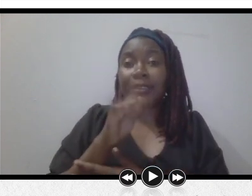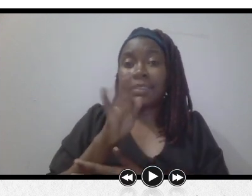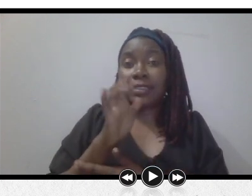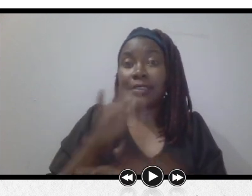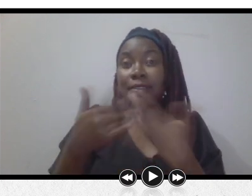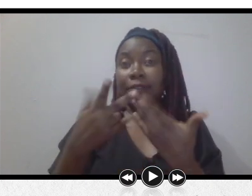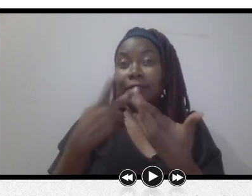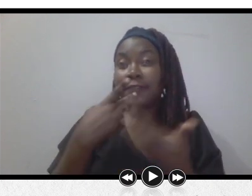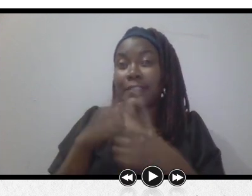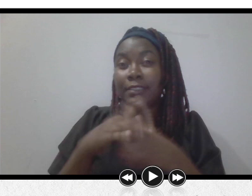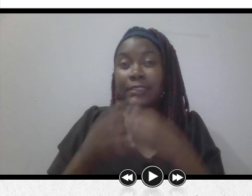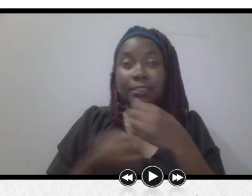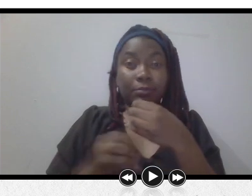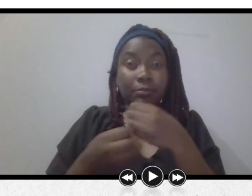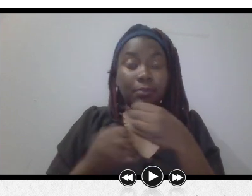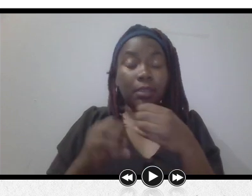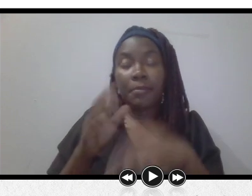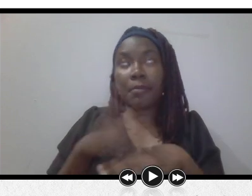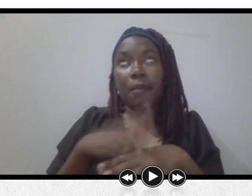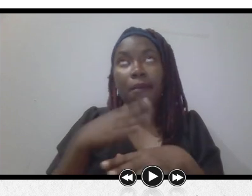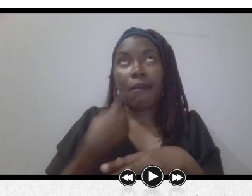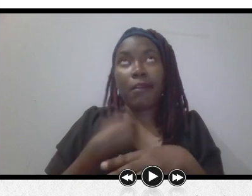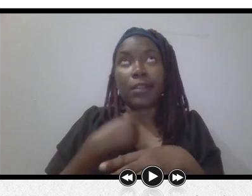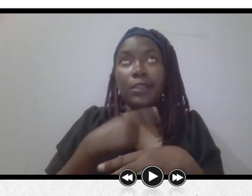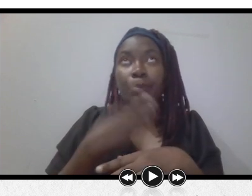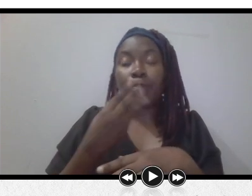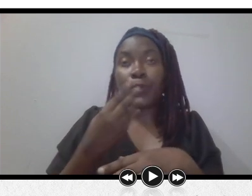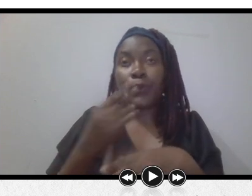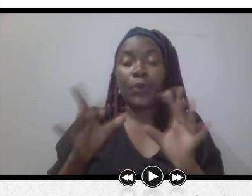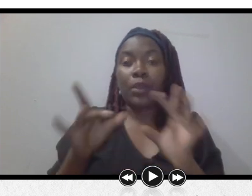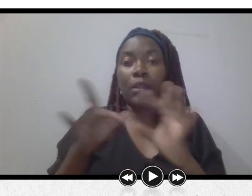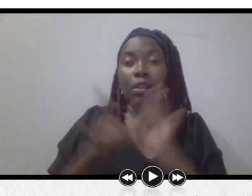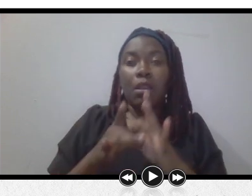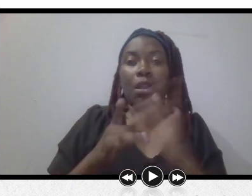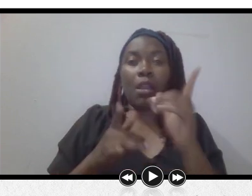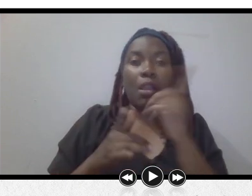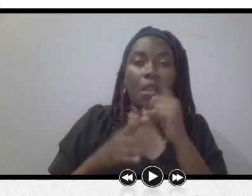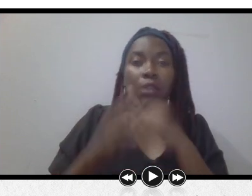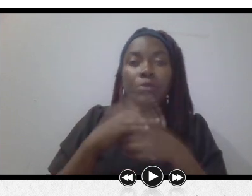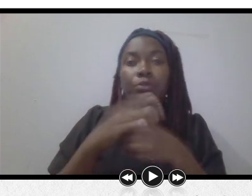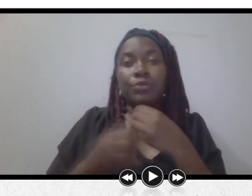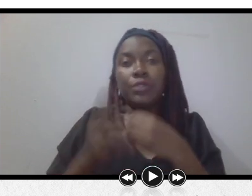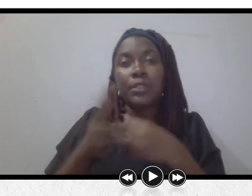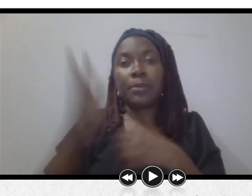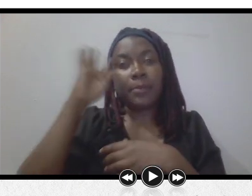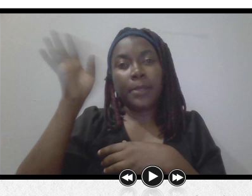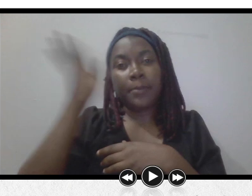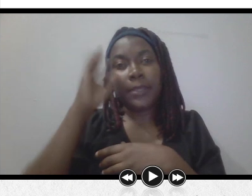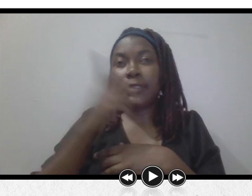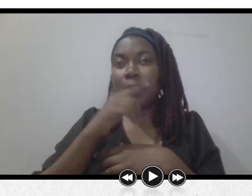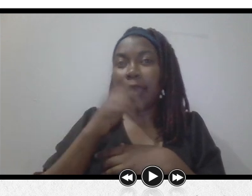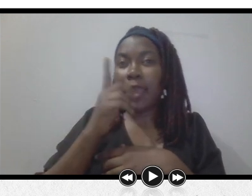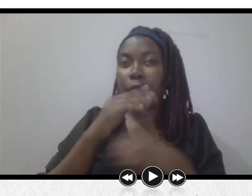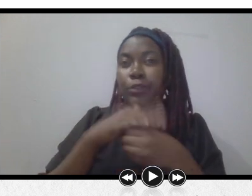se fala em saneamento básico, né, por mais que a gente tenha muito uma correlação com água e esgoto, a gente sempre pensa em água